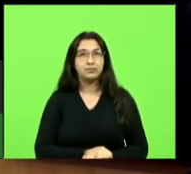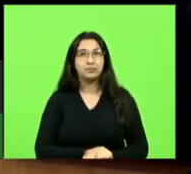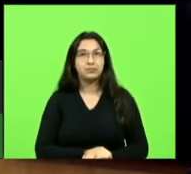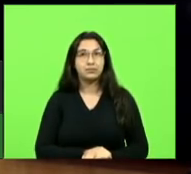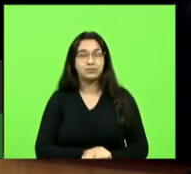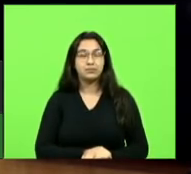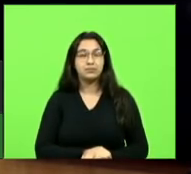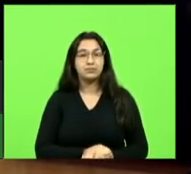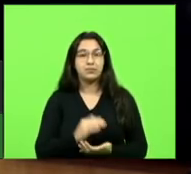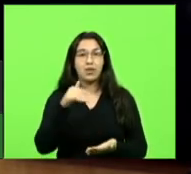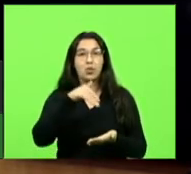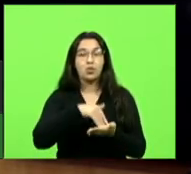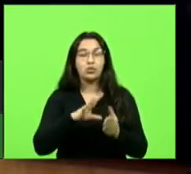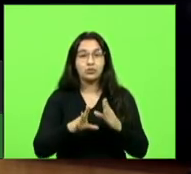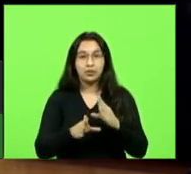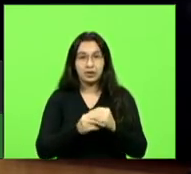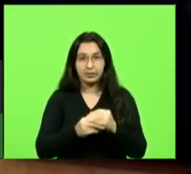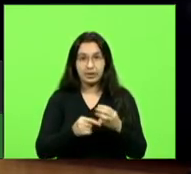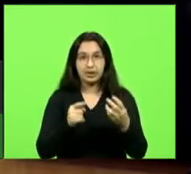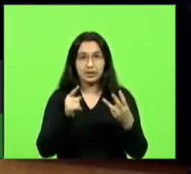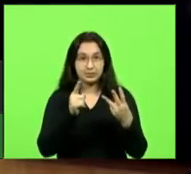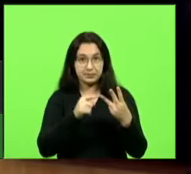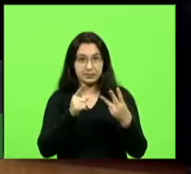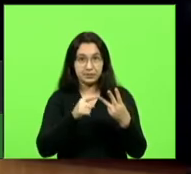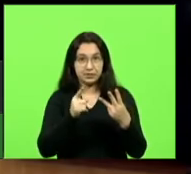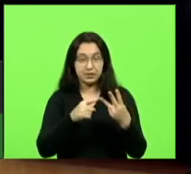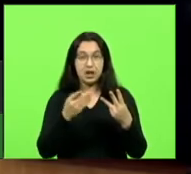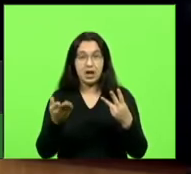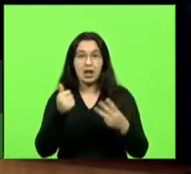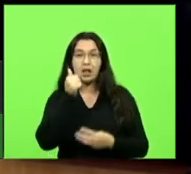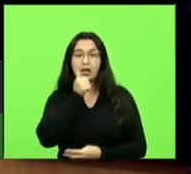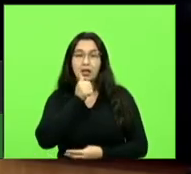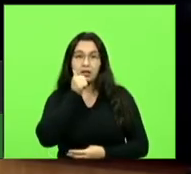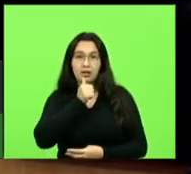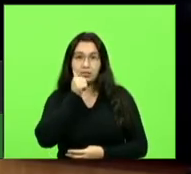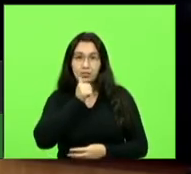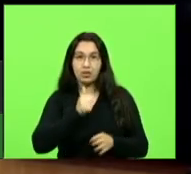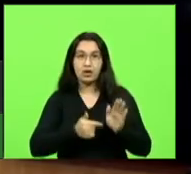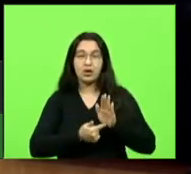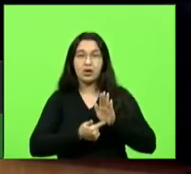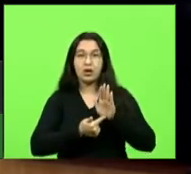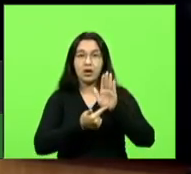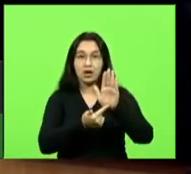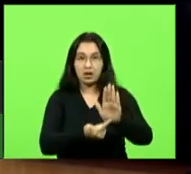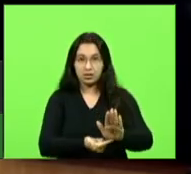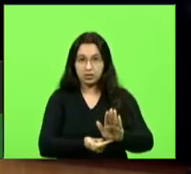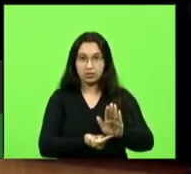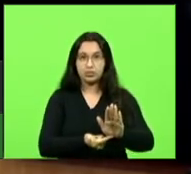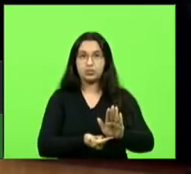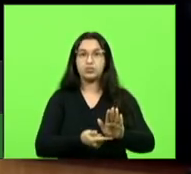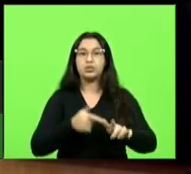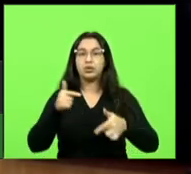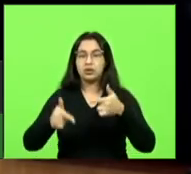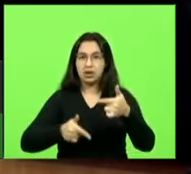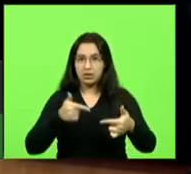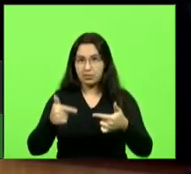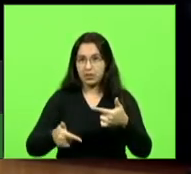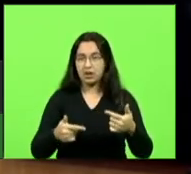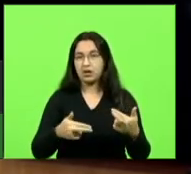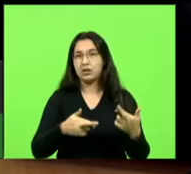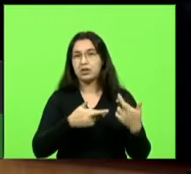Nesta última emenda que eu cito, a mulher provedora de família monoparental, respeitadas as